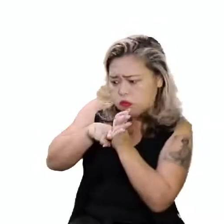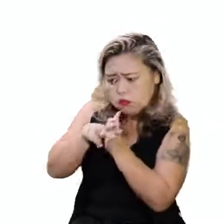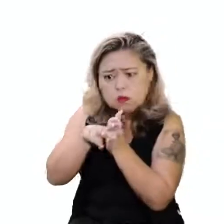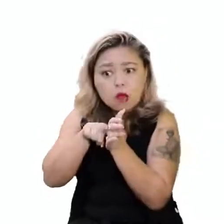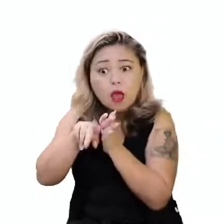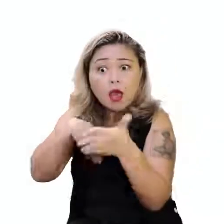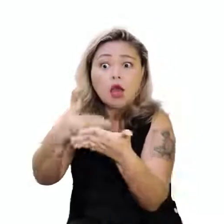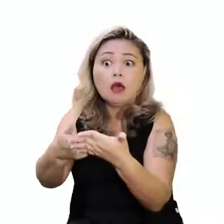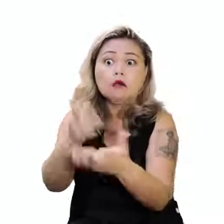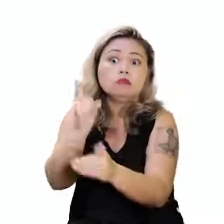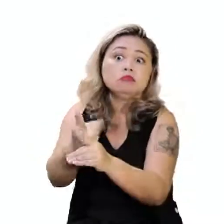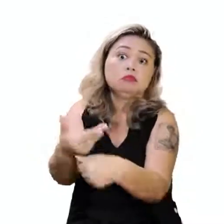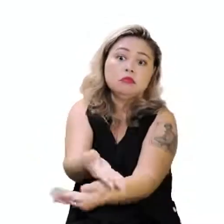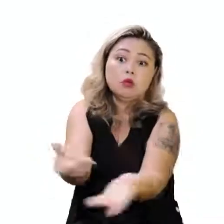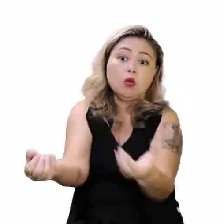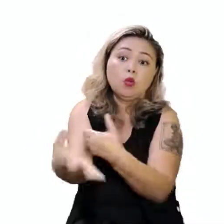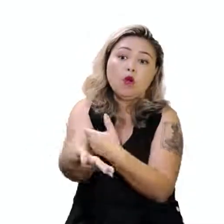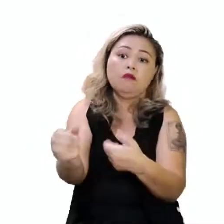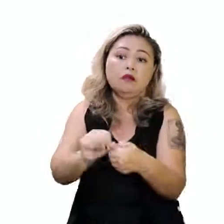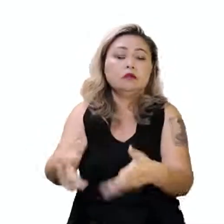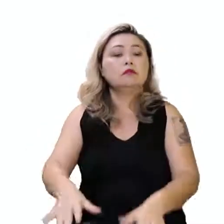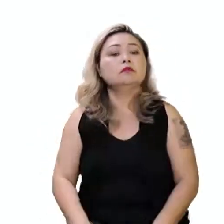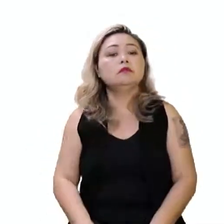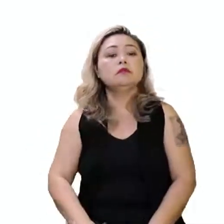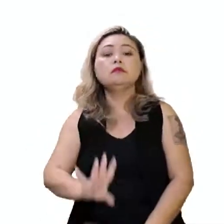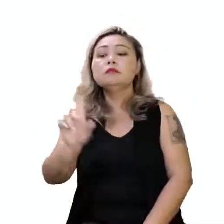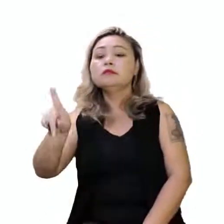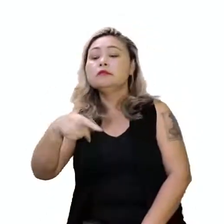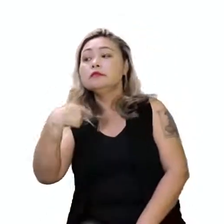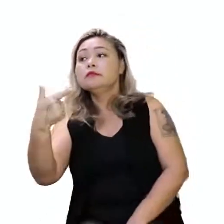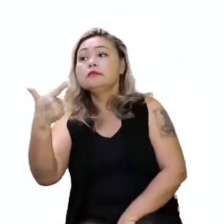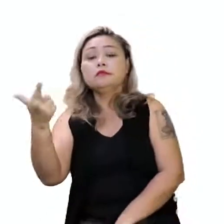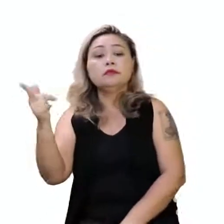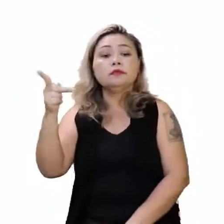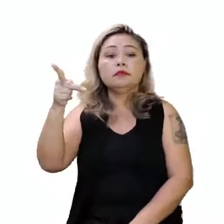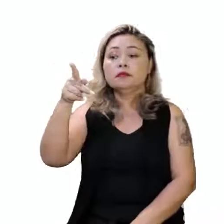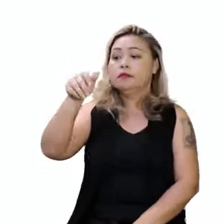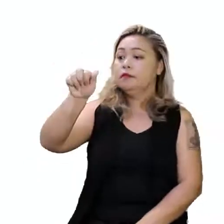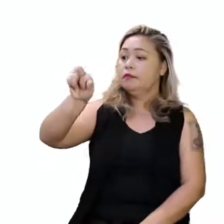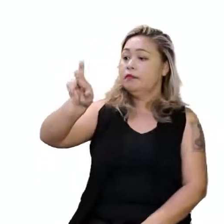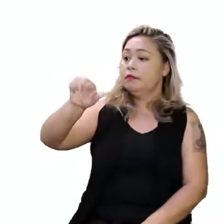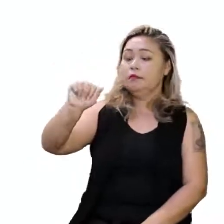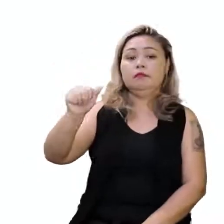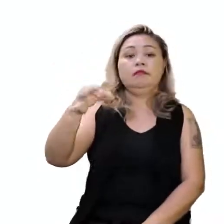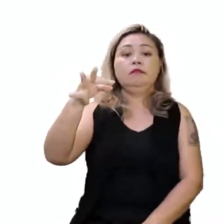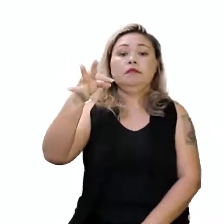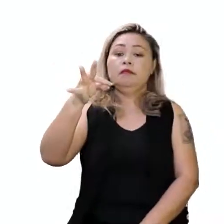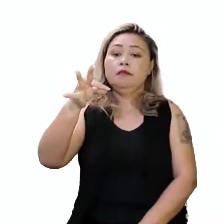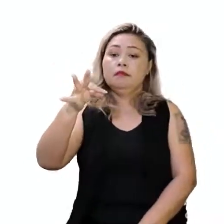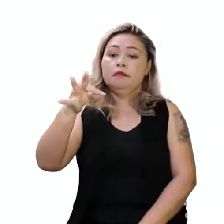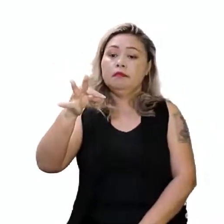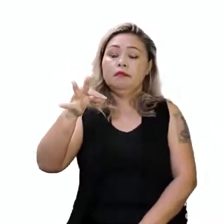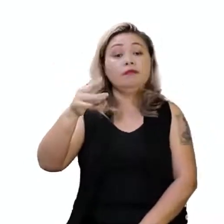você chegar até lá. Tá? Então, agora a gente vai falar sobre a especiação parapátrica.